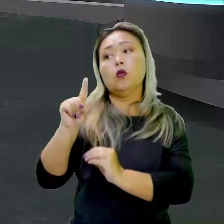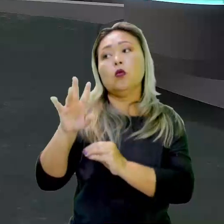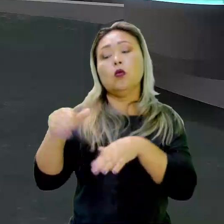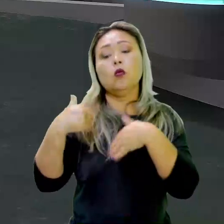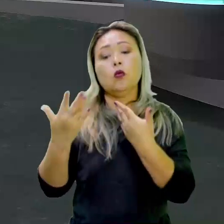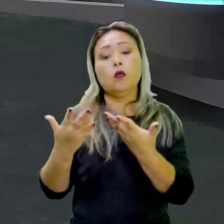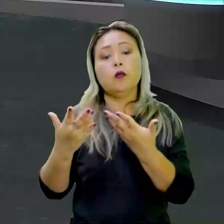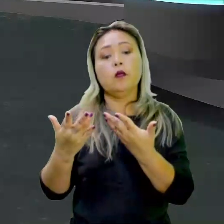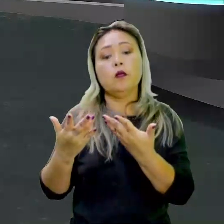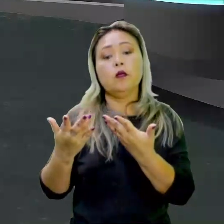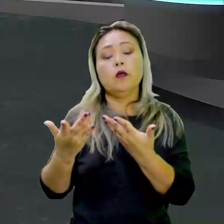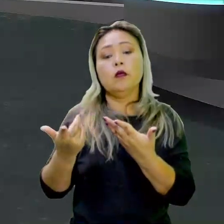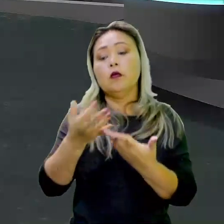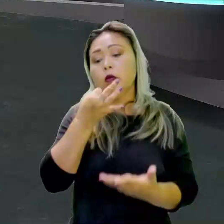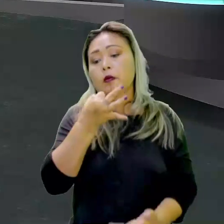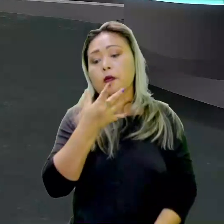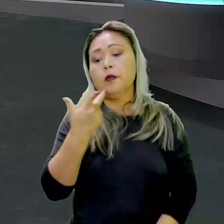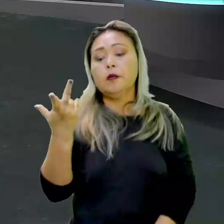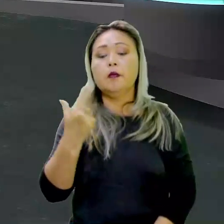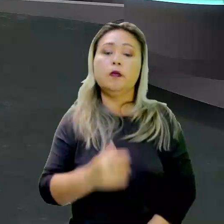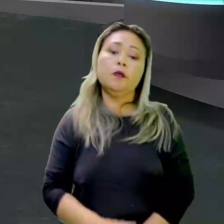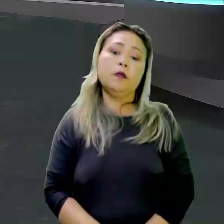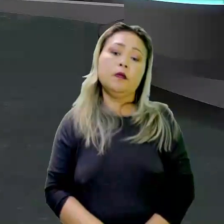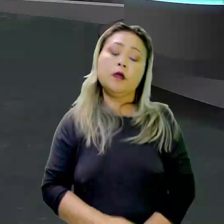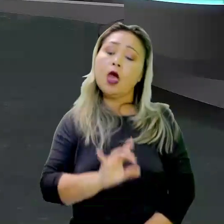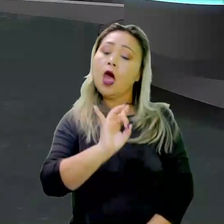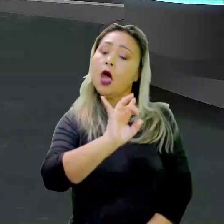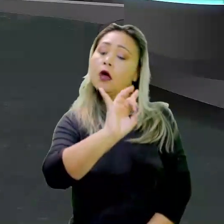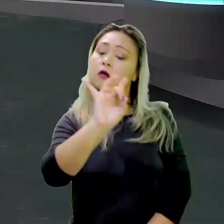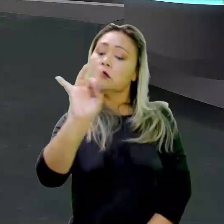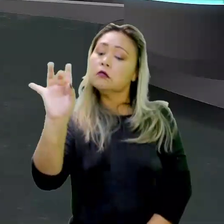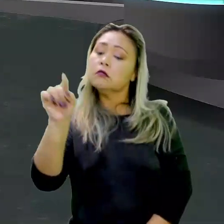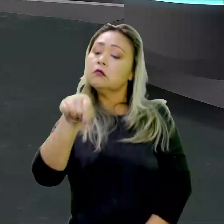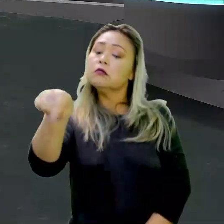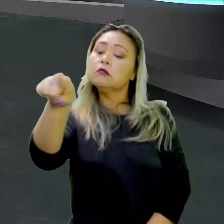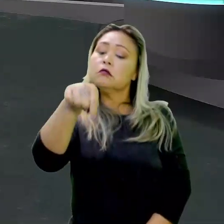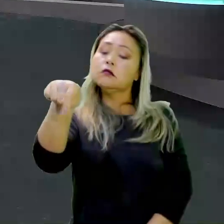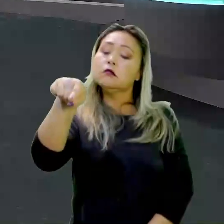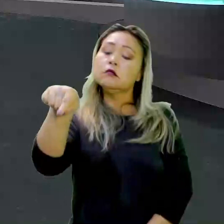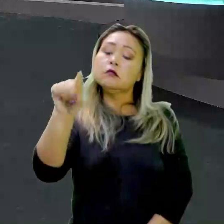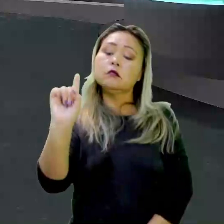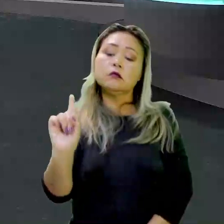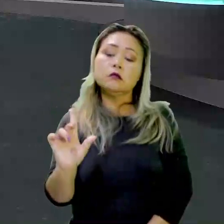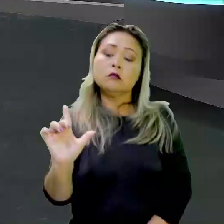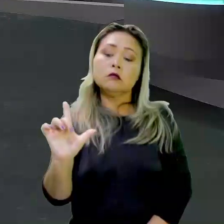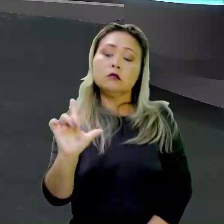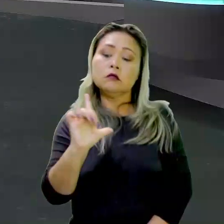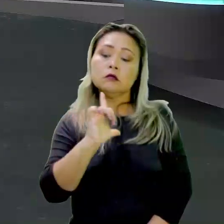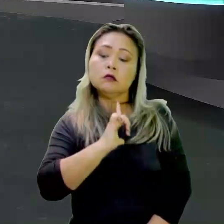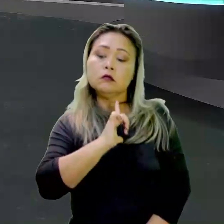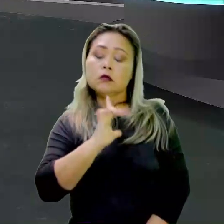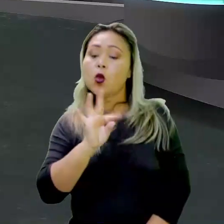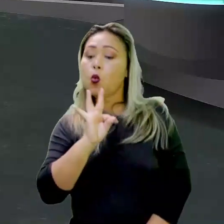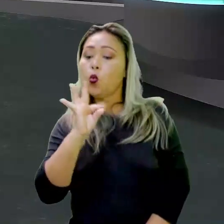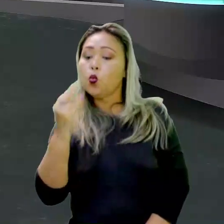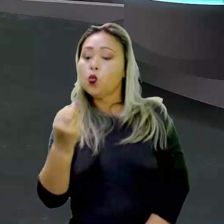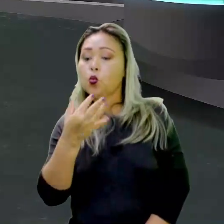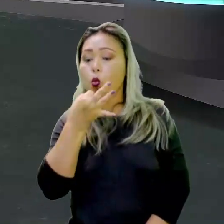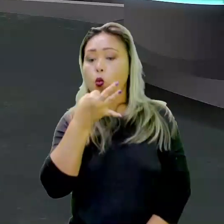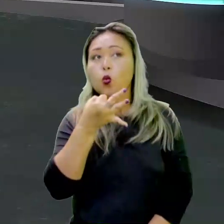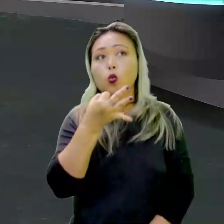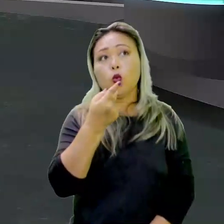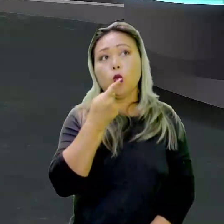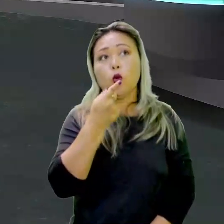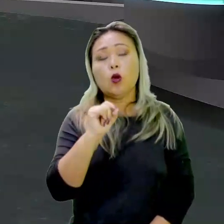esse conceito, o que o senhor diz? Cada um de vocês deve ter, diante de tudo que a gente